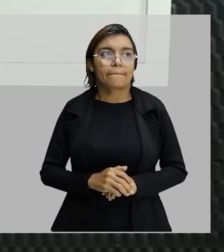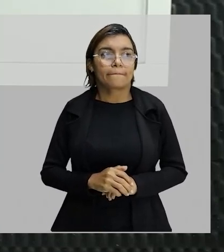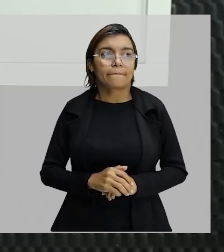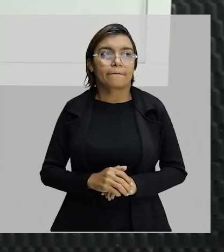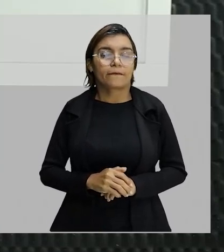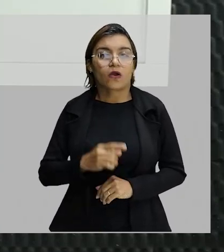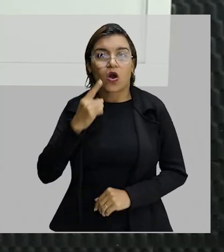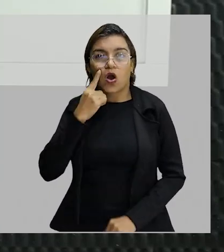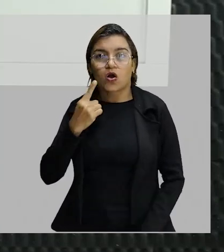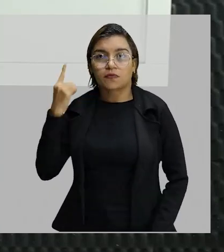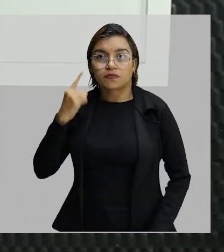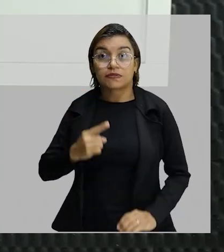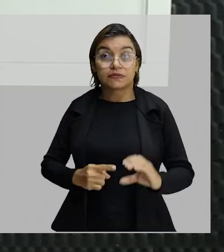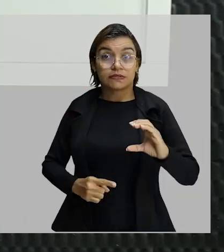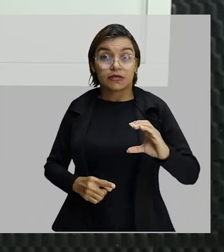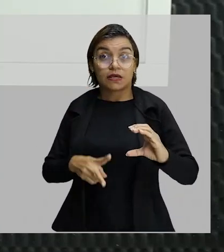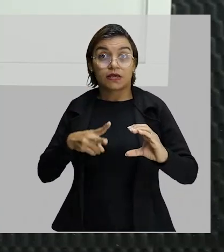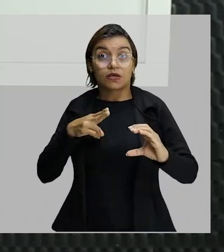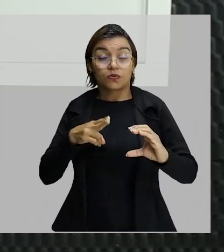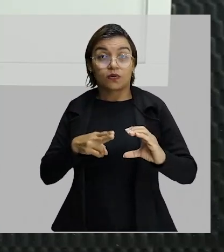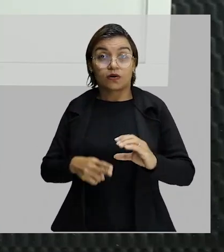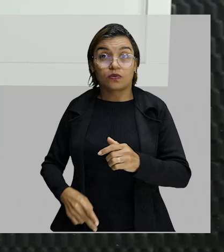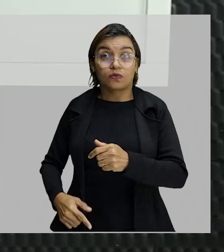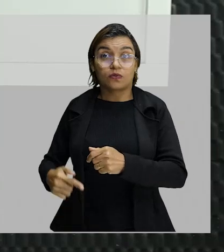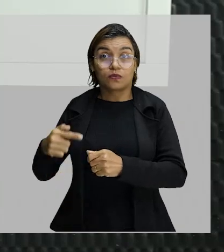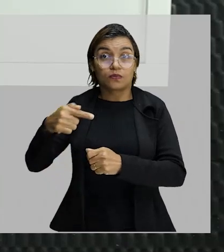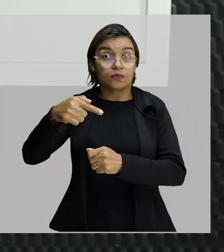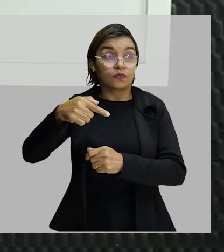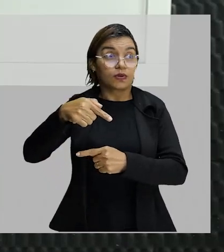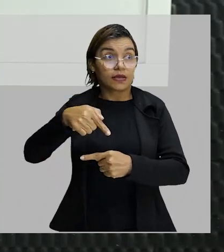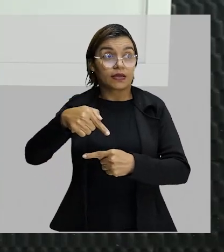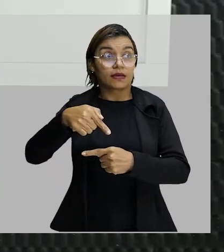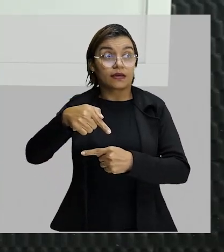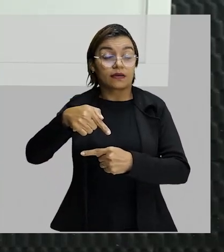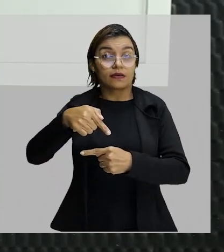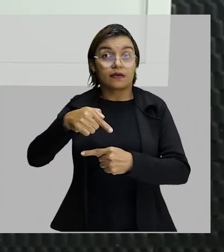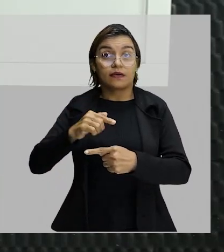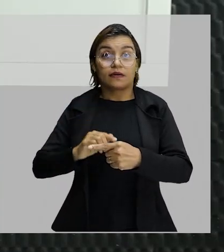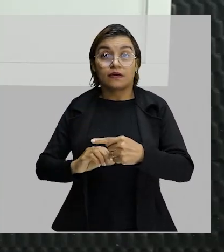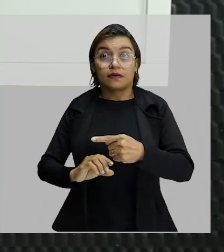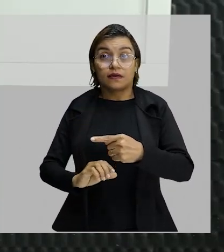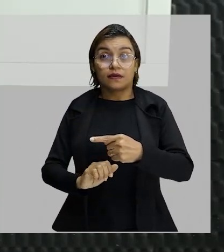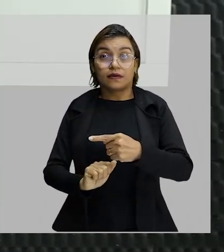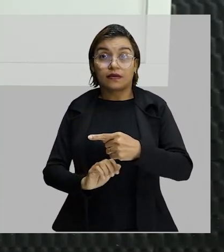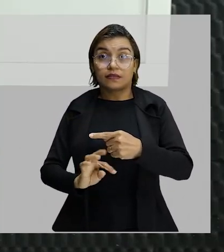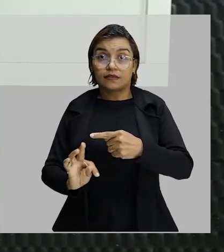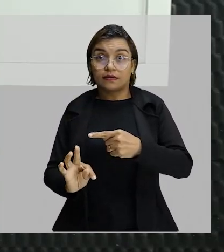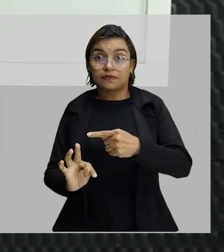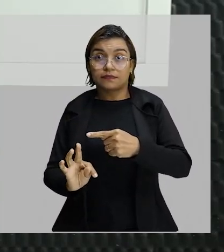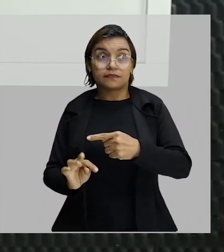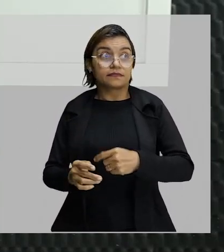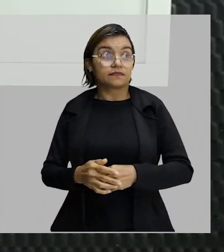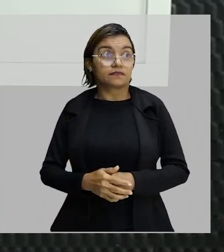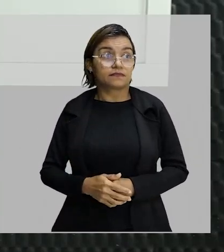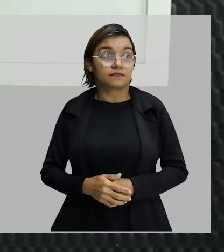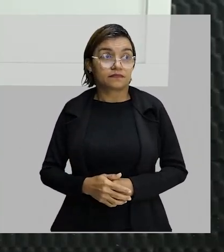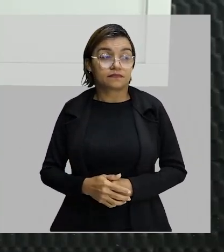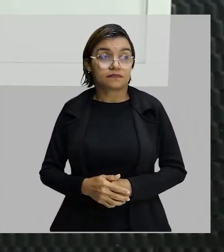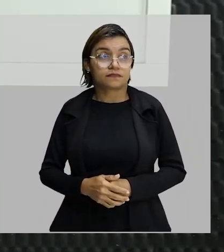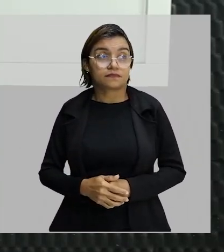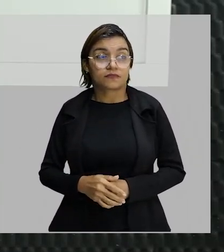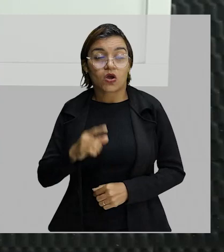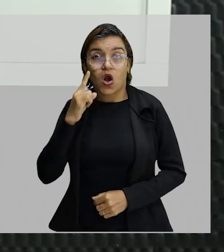calor dividido pela variação da temperatura, certo? Então,